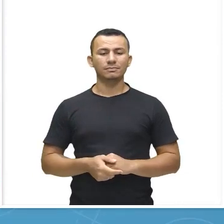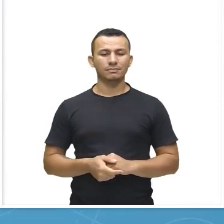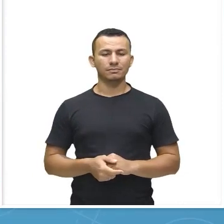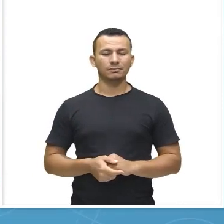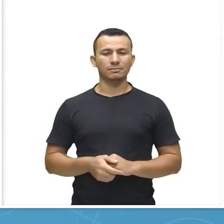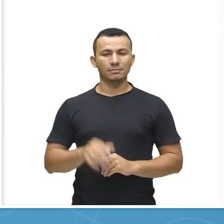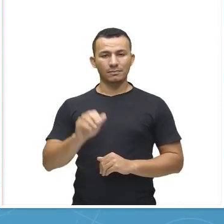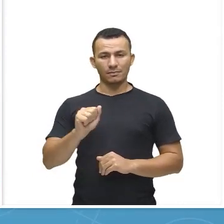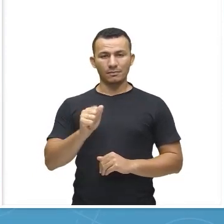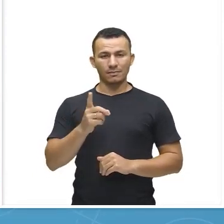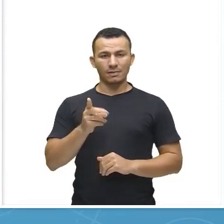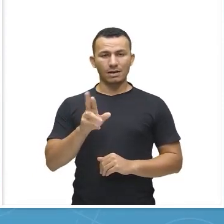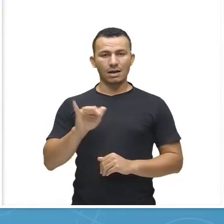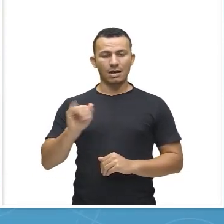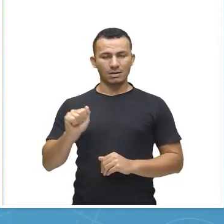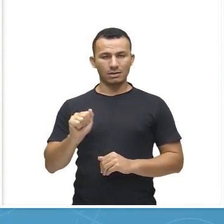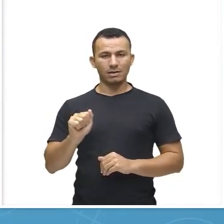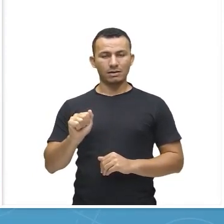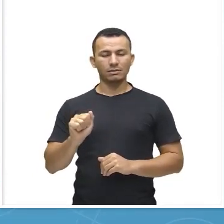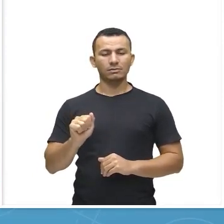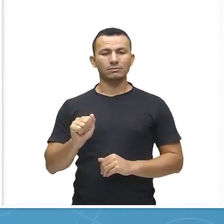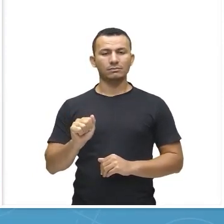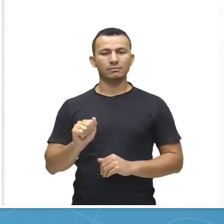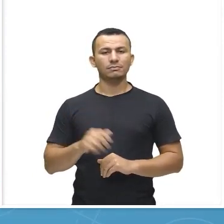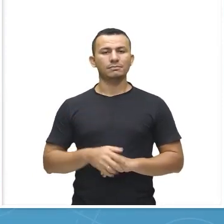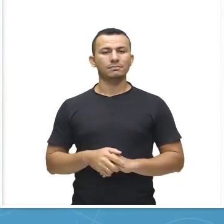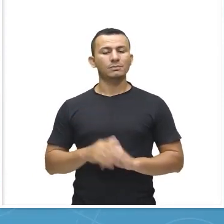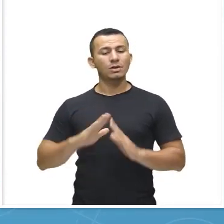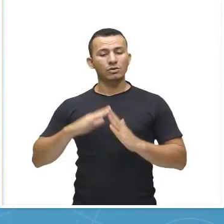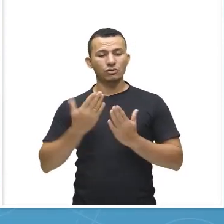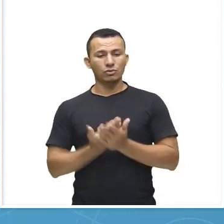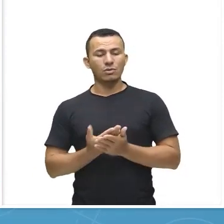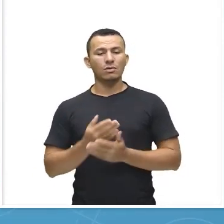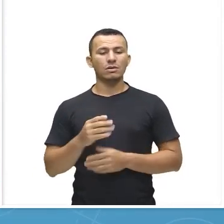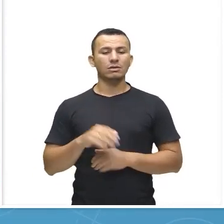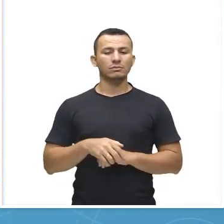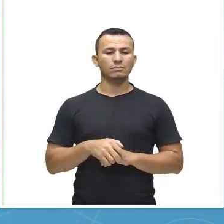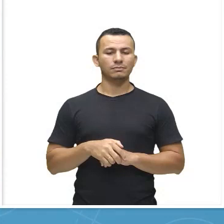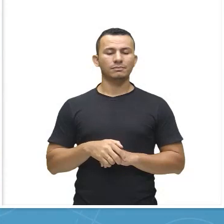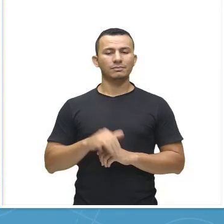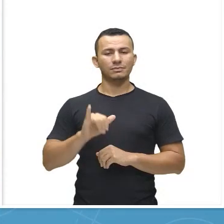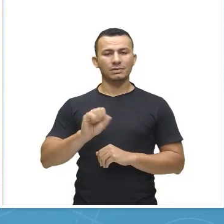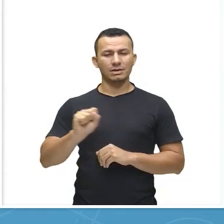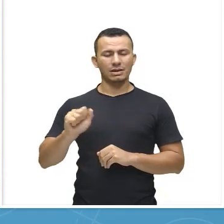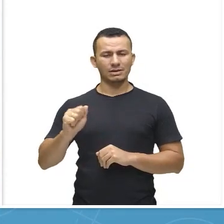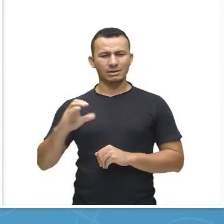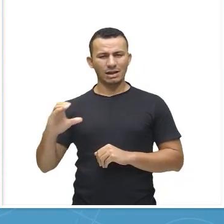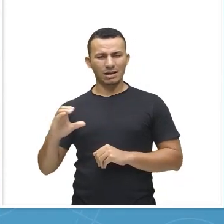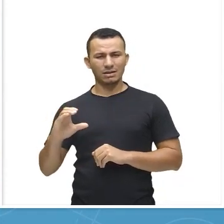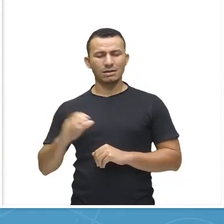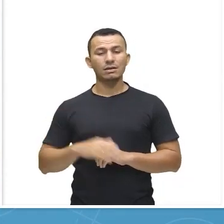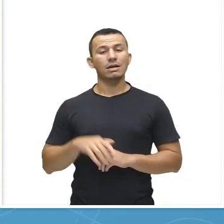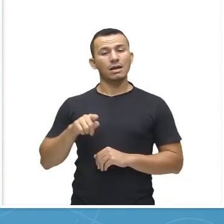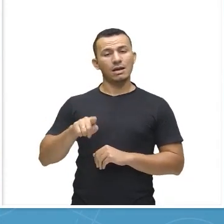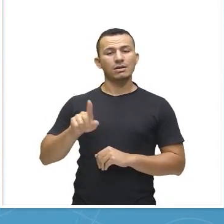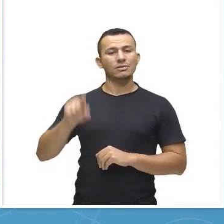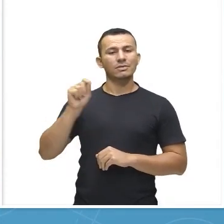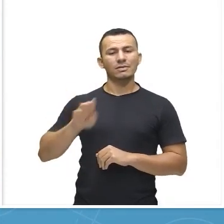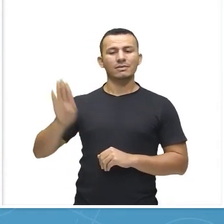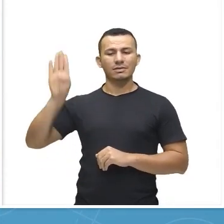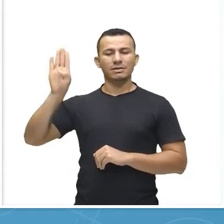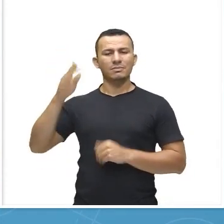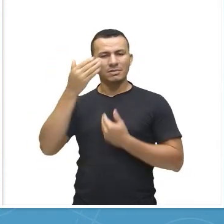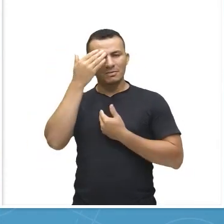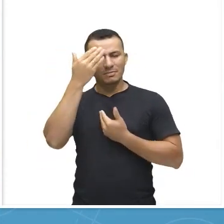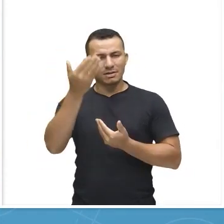eu acho que deve ser a escola, né? Isaac Benecuri, de Manaus, aqui em Manaus. Colocou letra B.